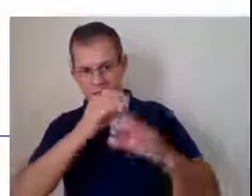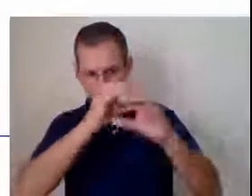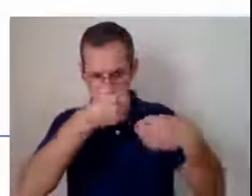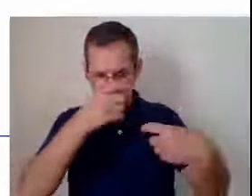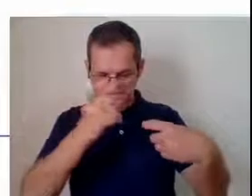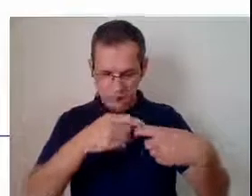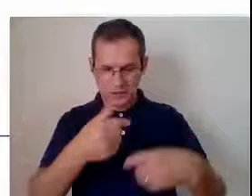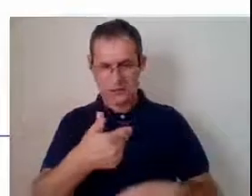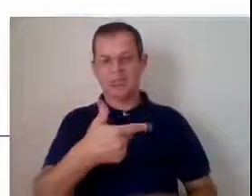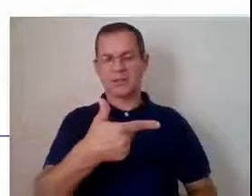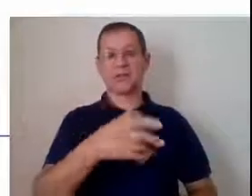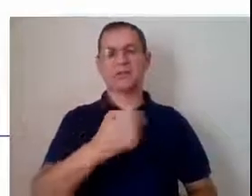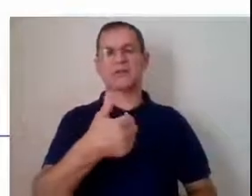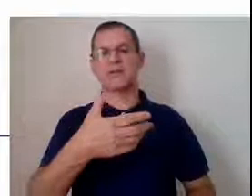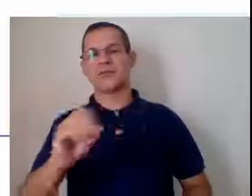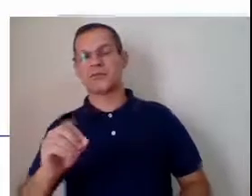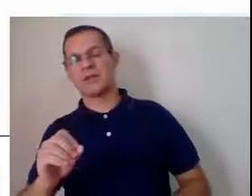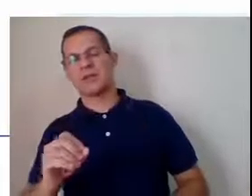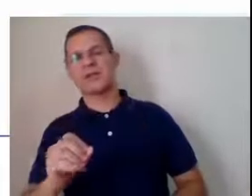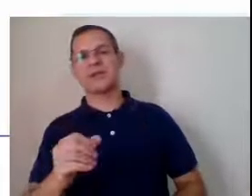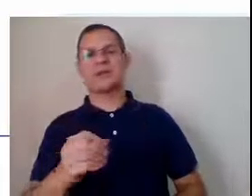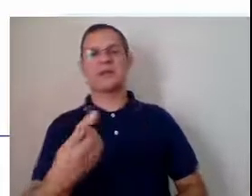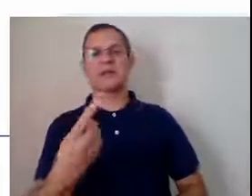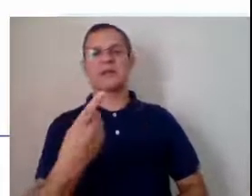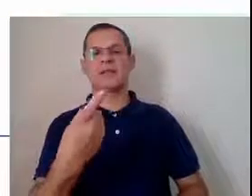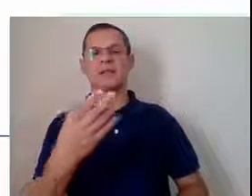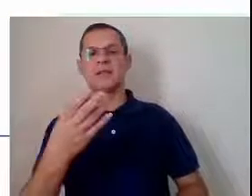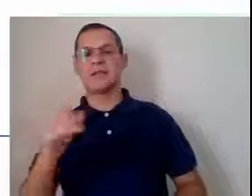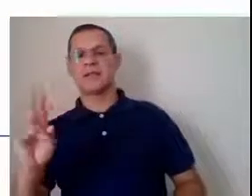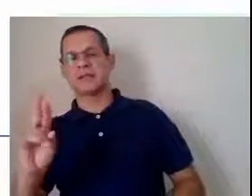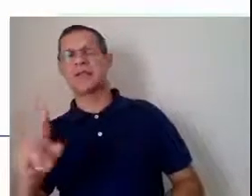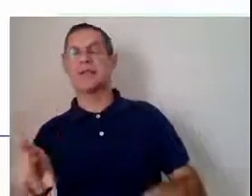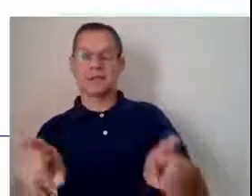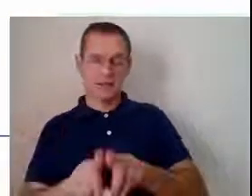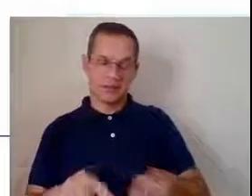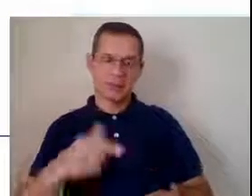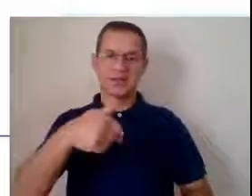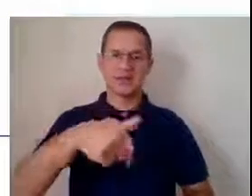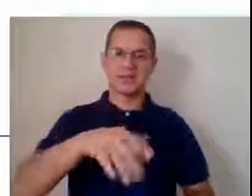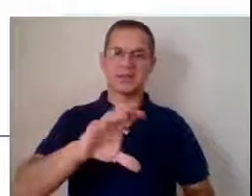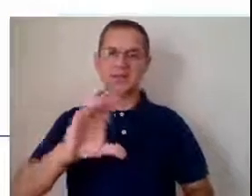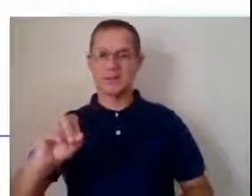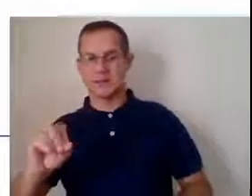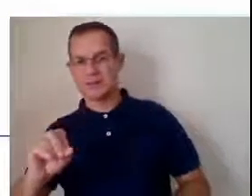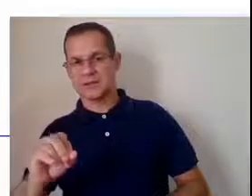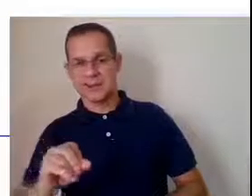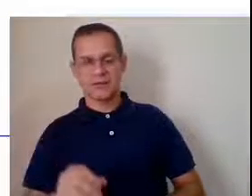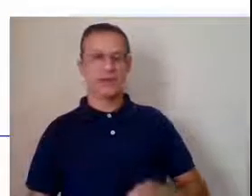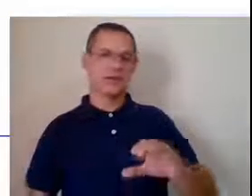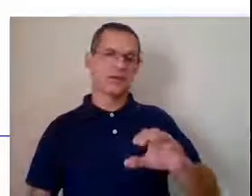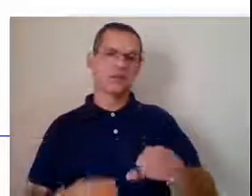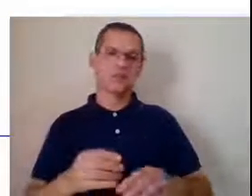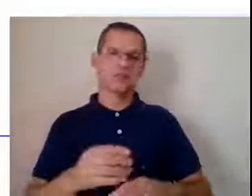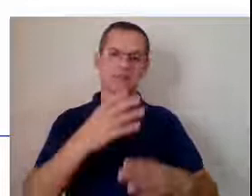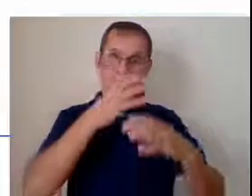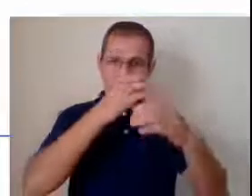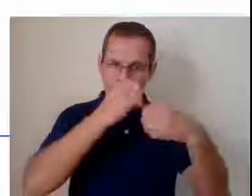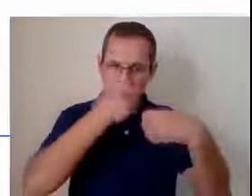foram investidos R$100 e continuaram as 700 consultas. Opa,